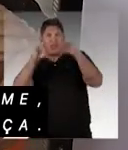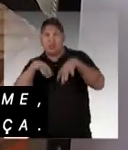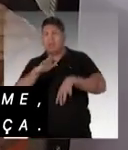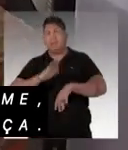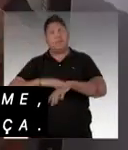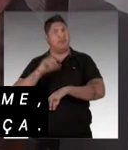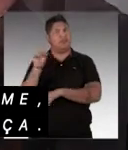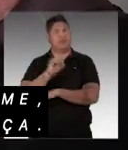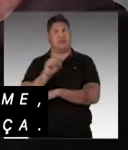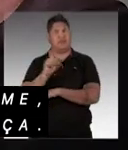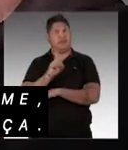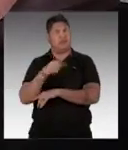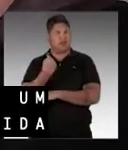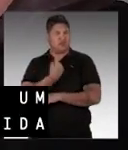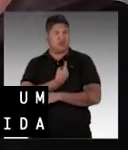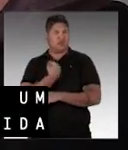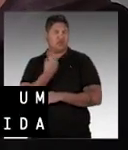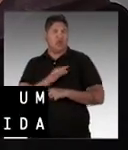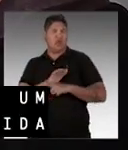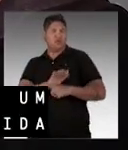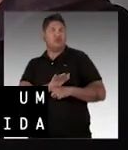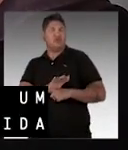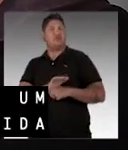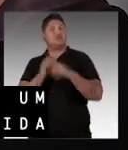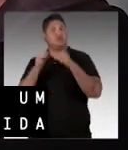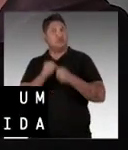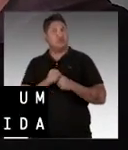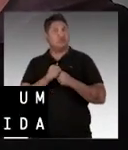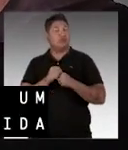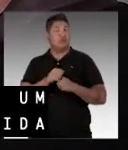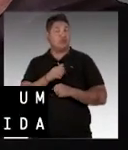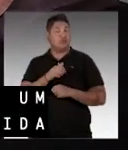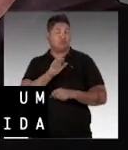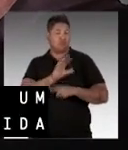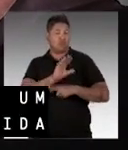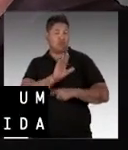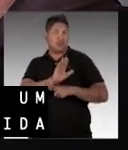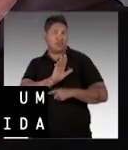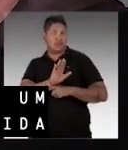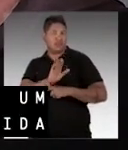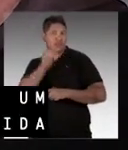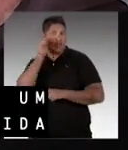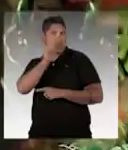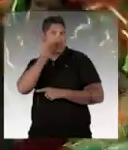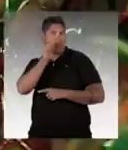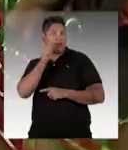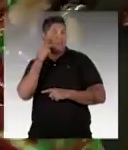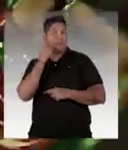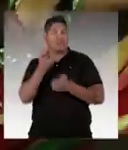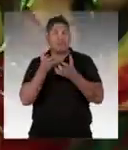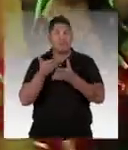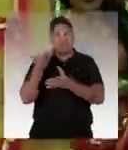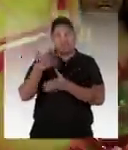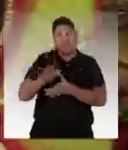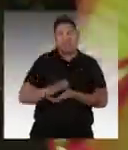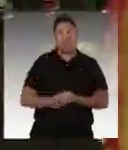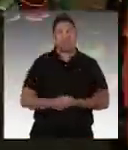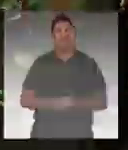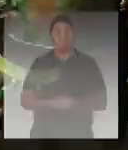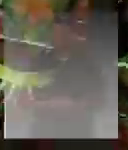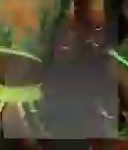esperança. E eu entendo que será um divisor de água na vida das pessoas.